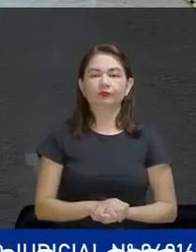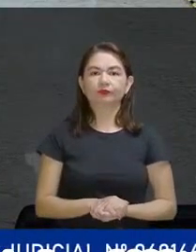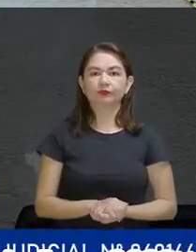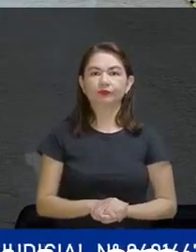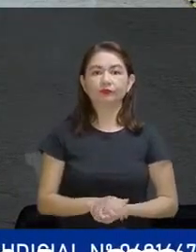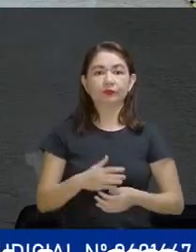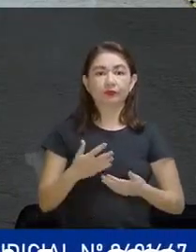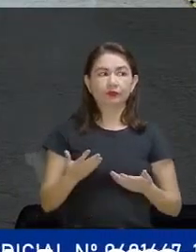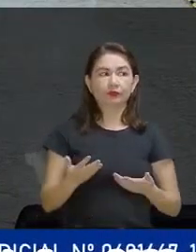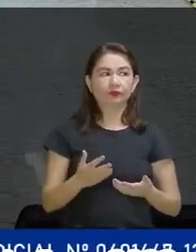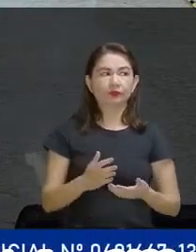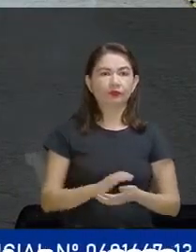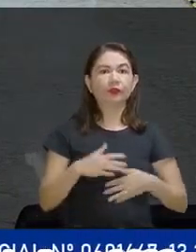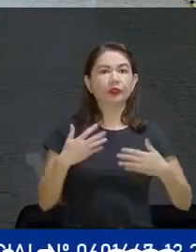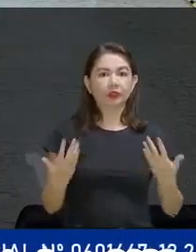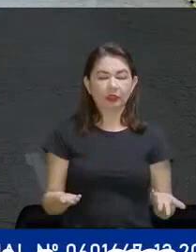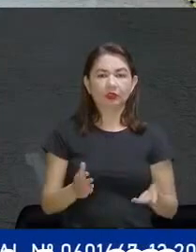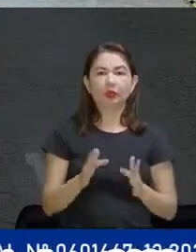contato